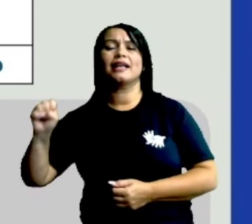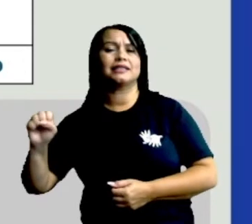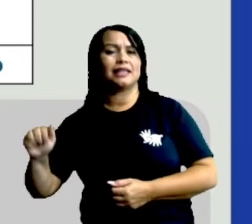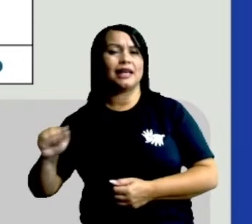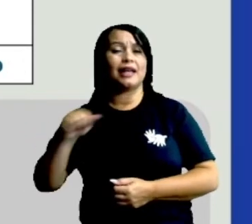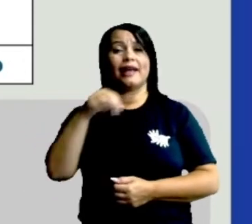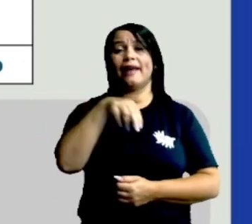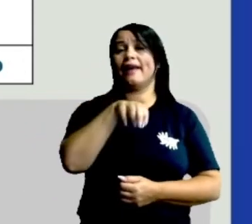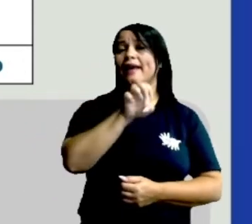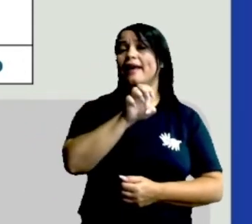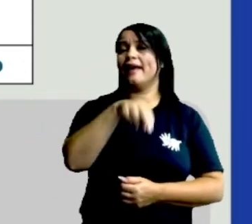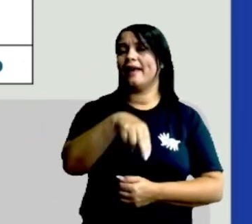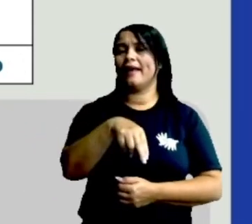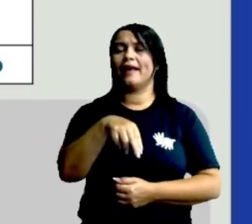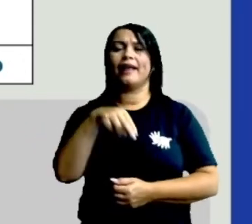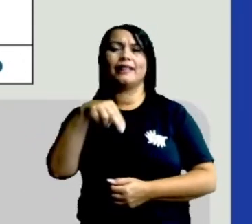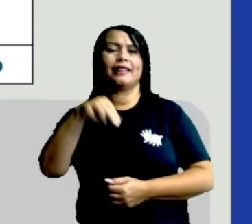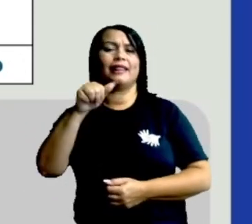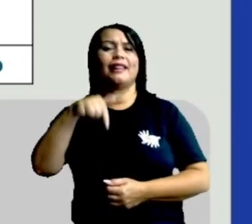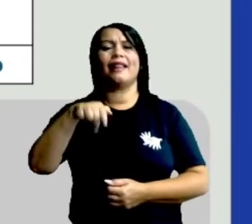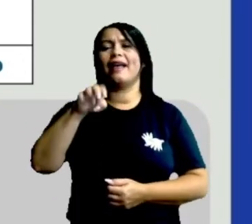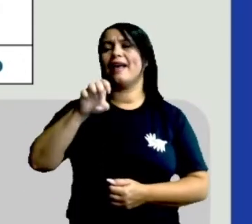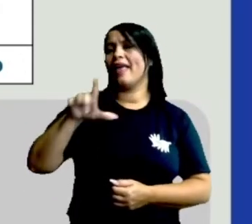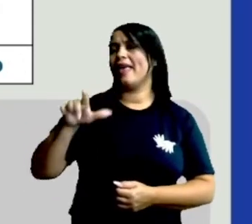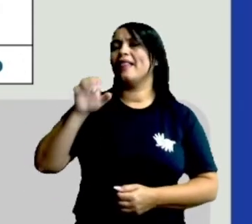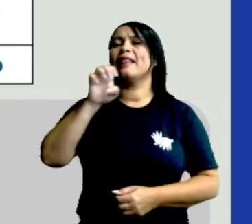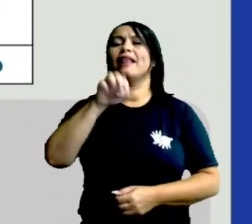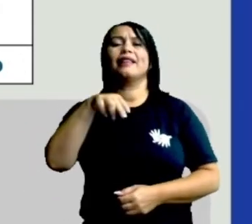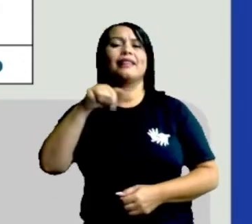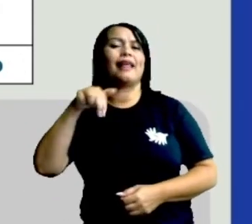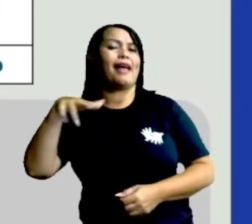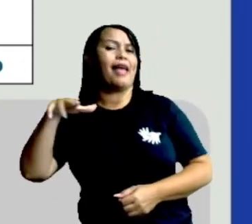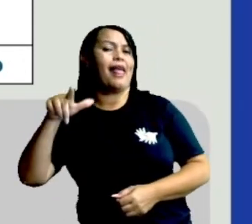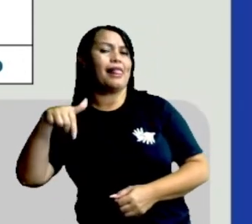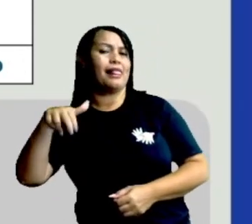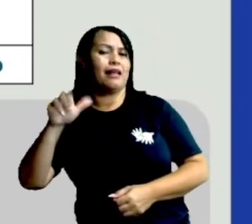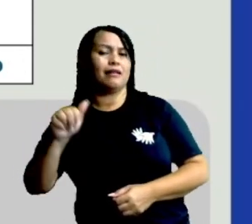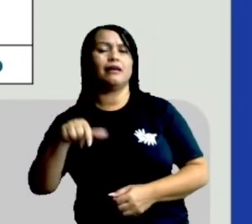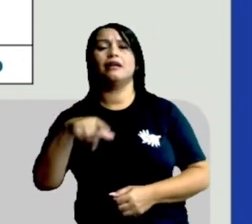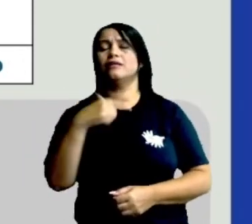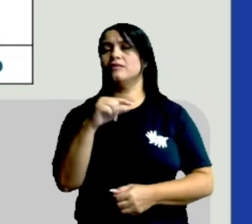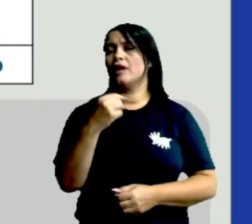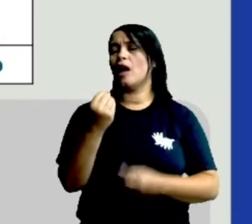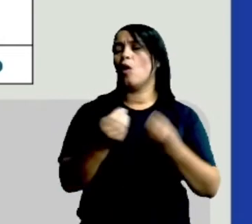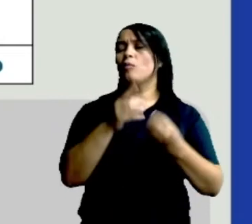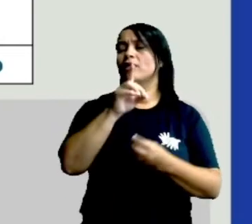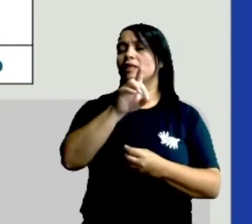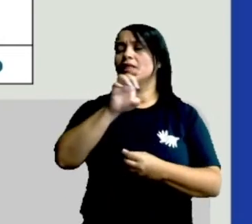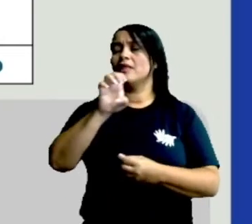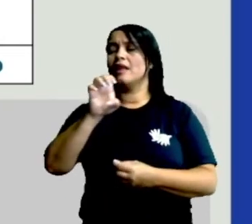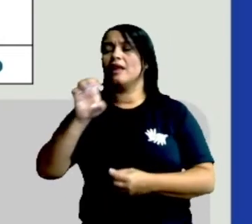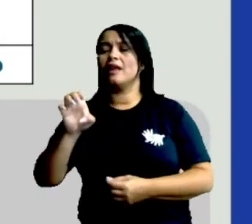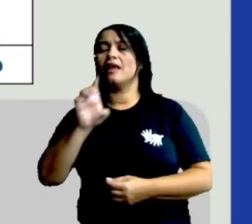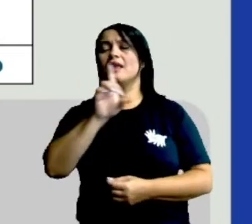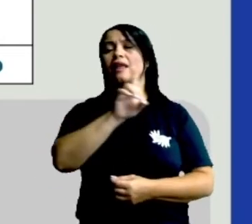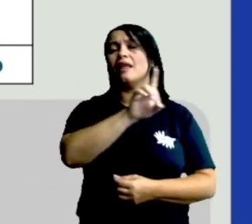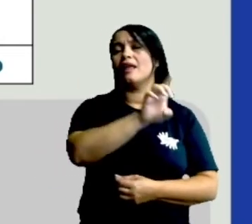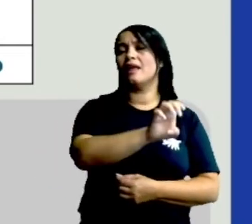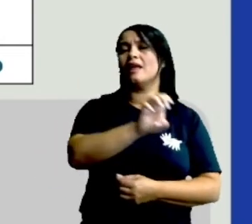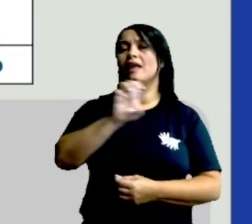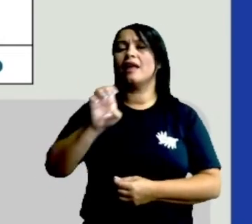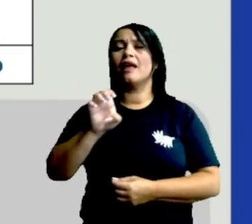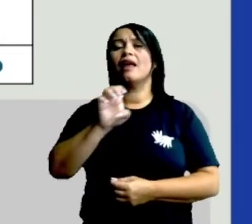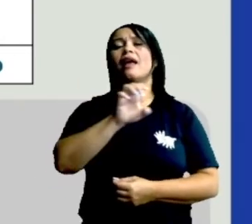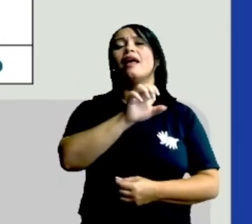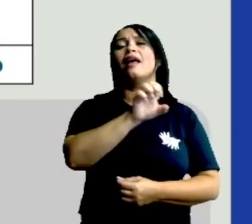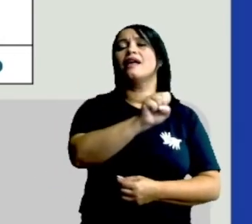diz naquele, em naquele, em naquela. De este, de esta, de